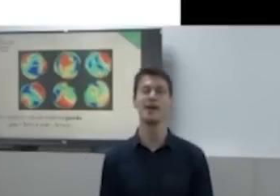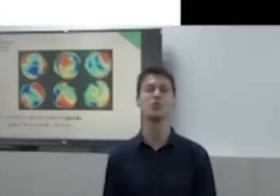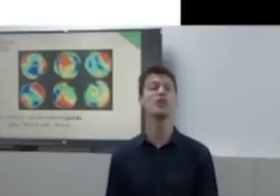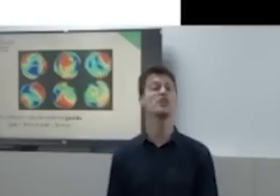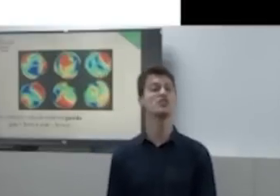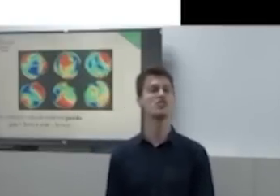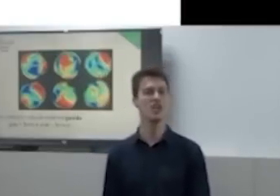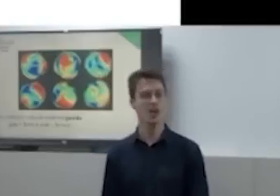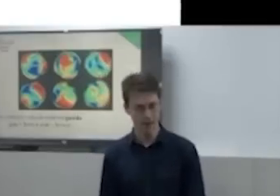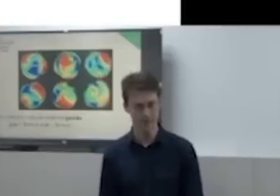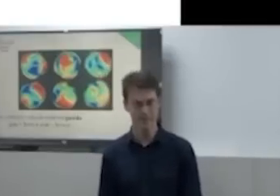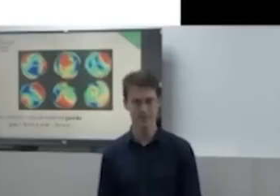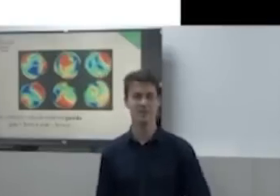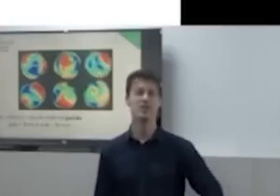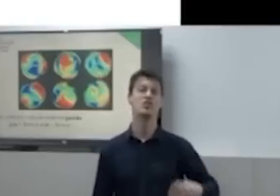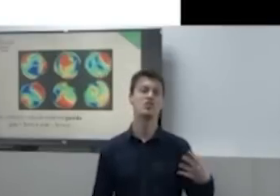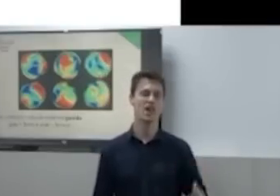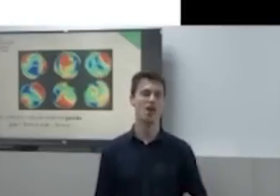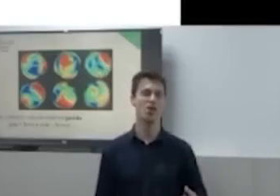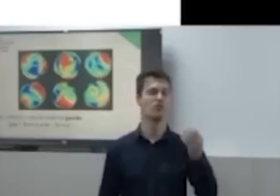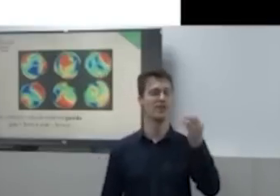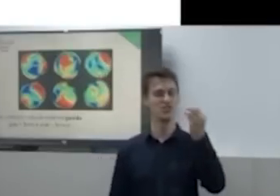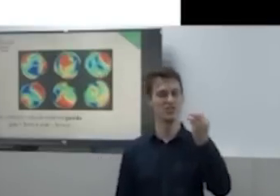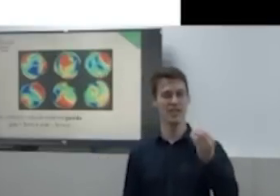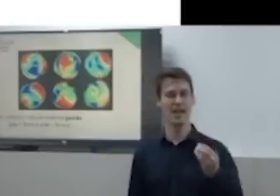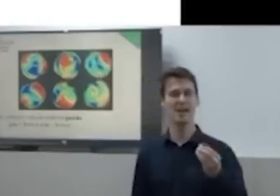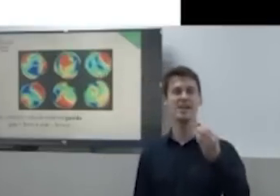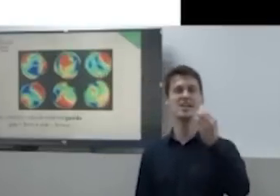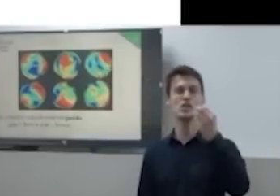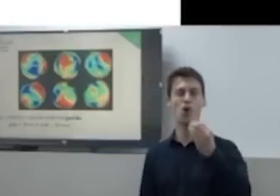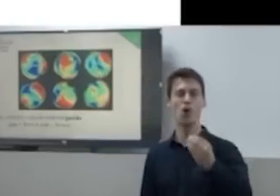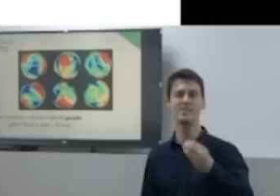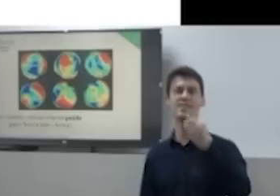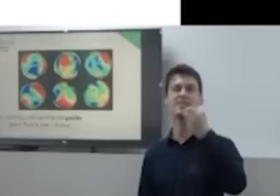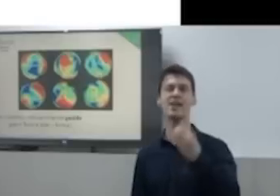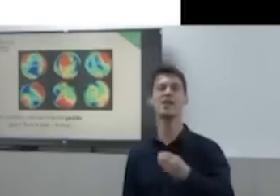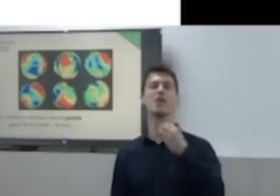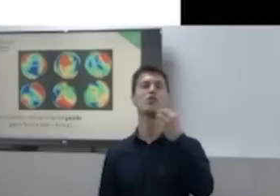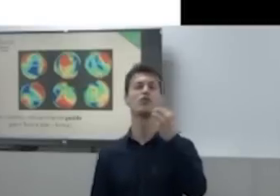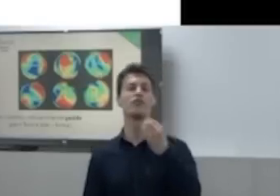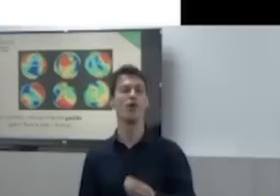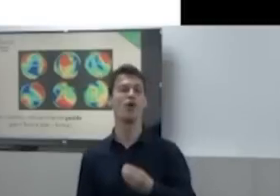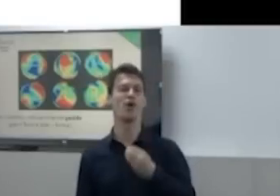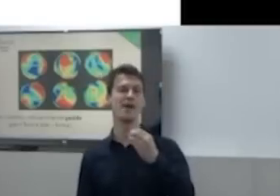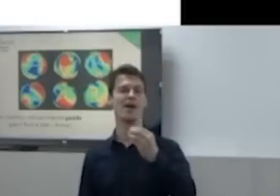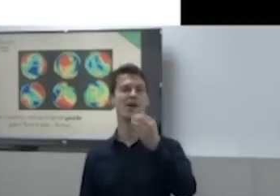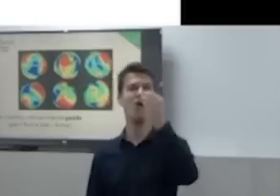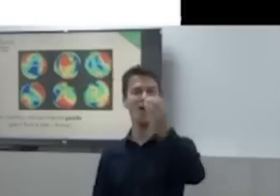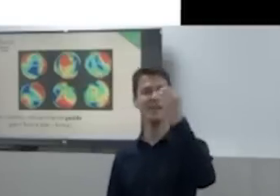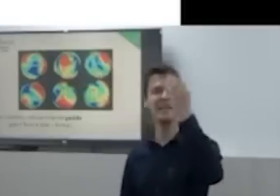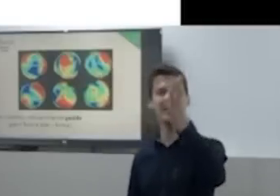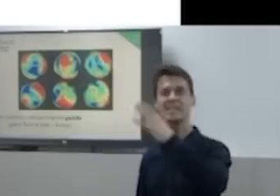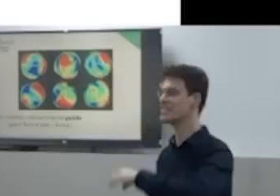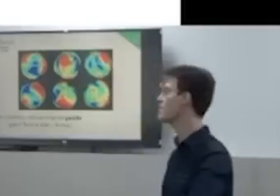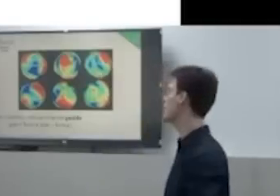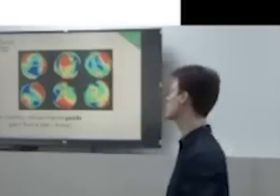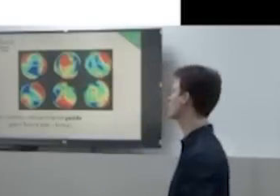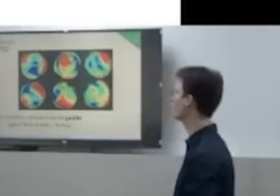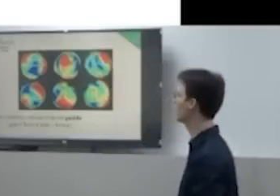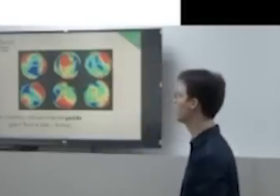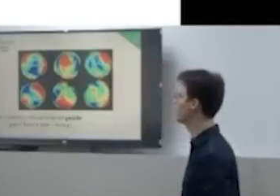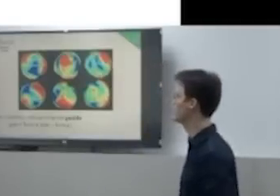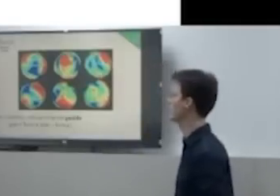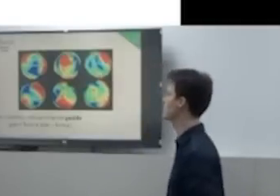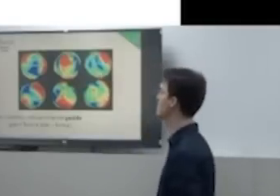um termo chamado geóide. Geo vem de terra e oide de forma. Olha que linda